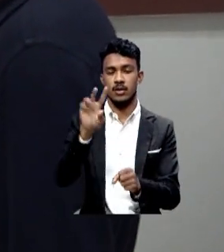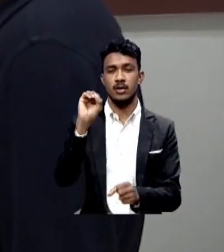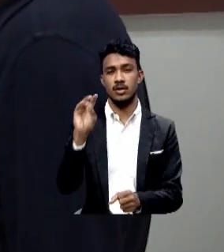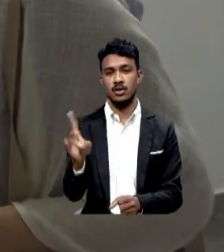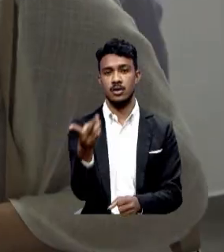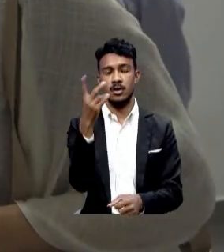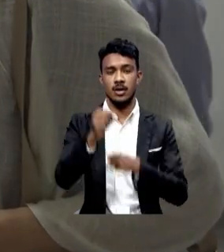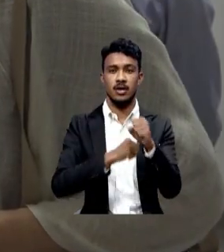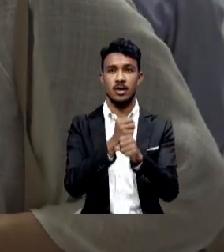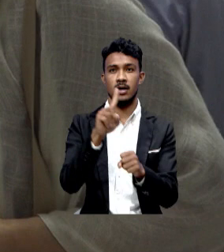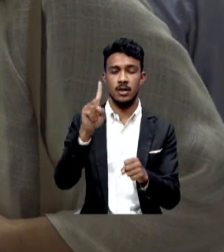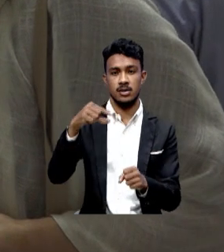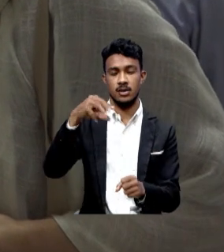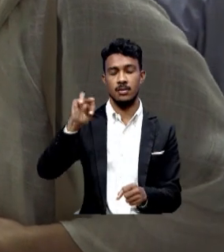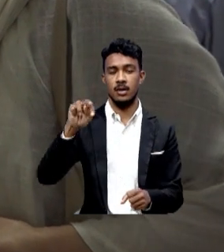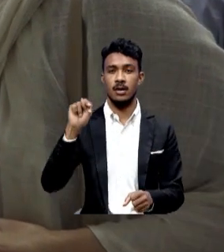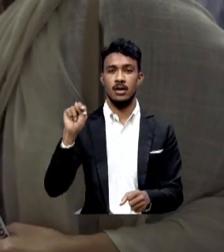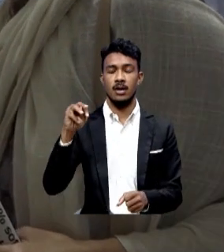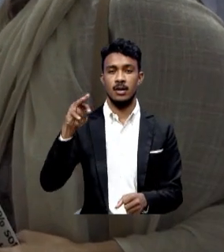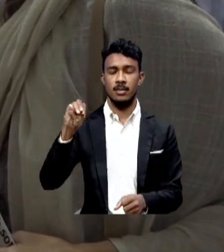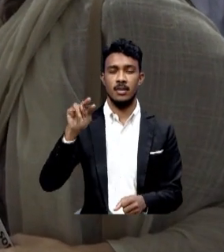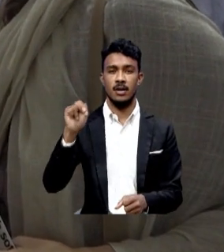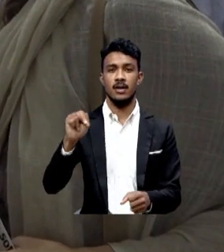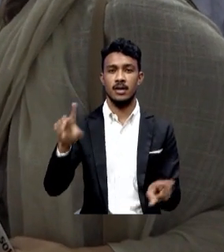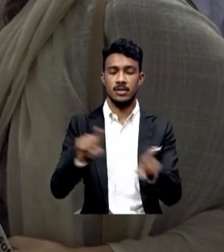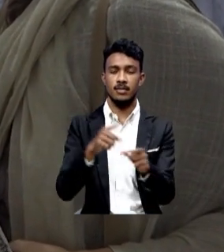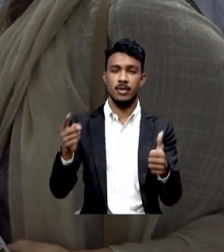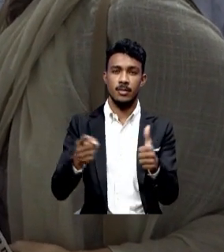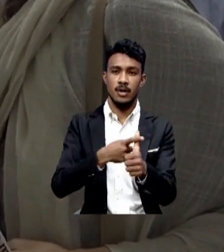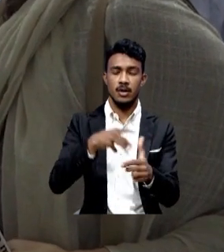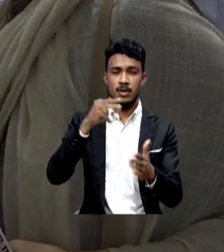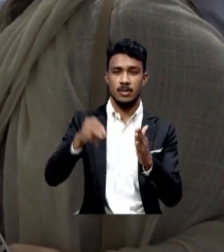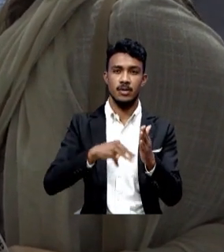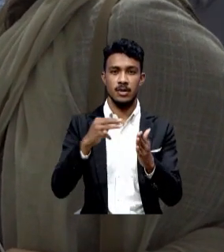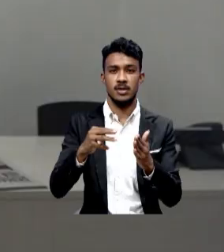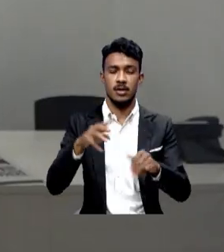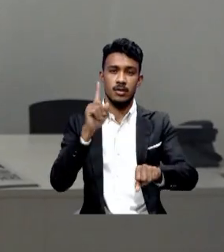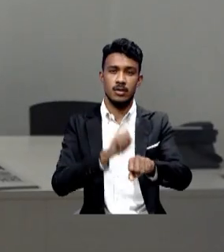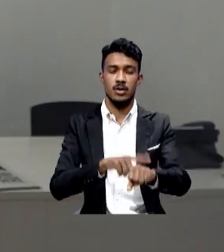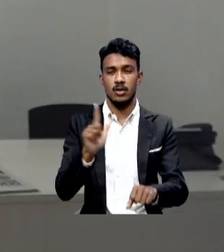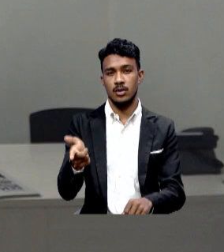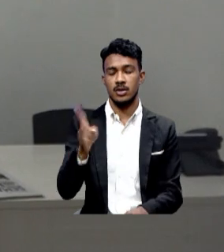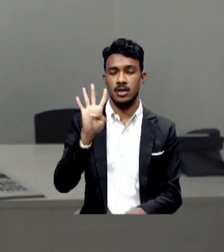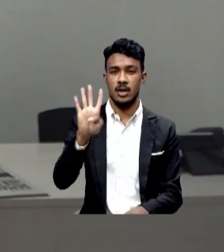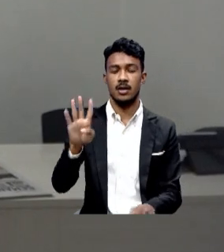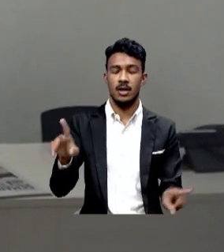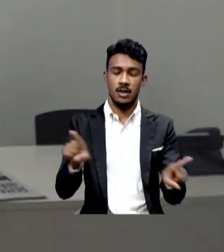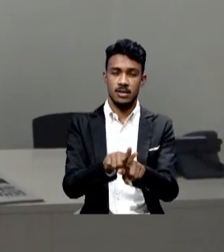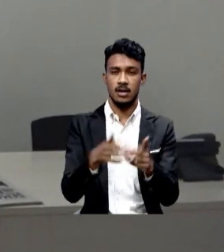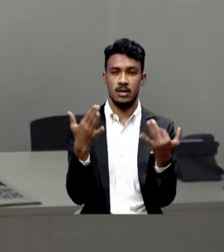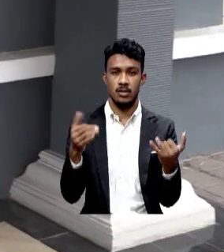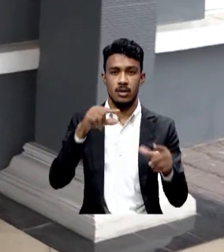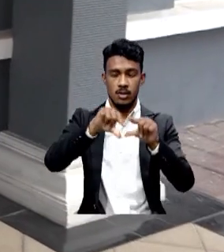fonte da GMN TV sai nesse primeiro canal nacional, nebe ia emissão durante horas do Ranul Resinhat. No Nededão, Grupo